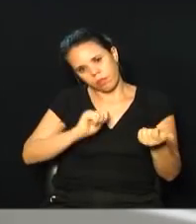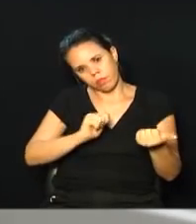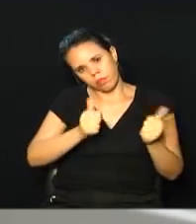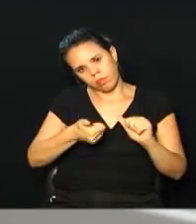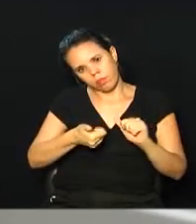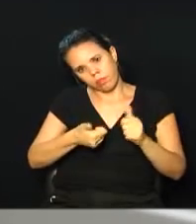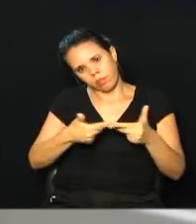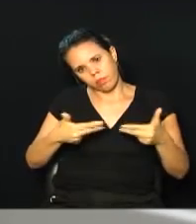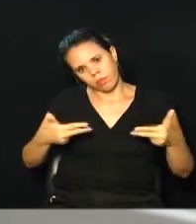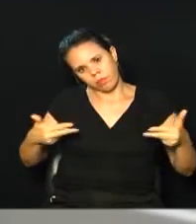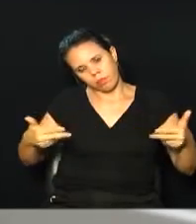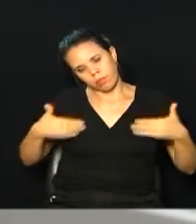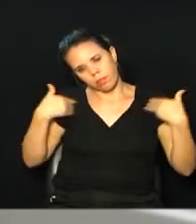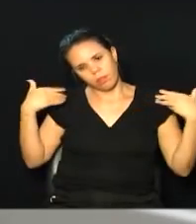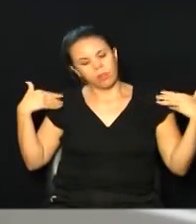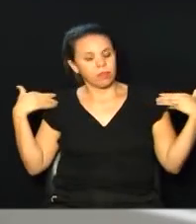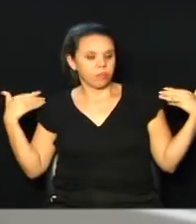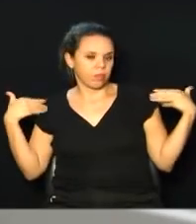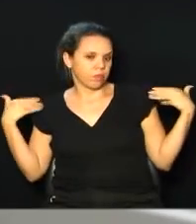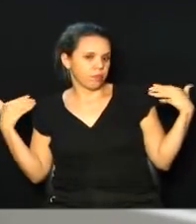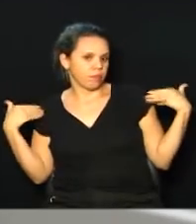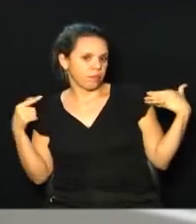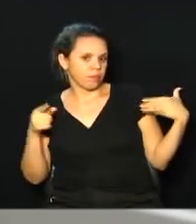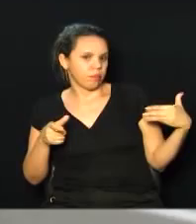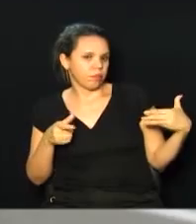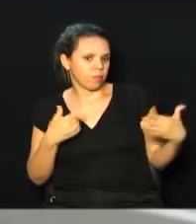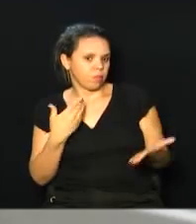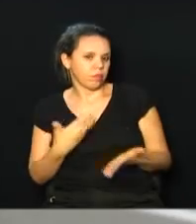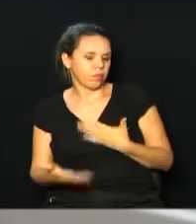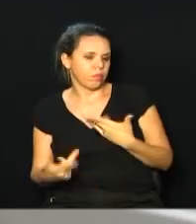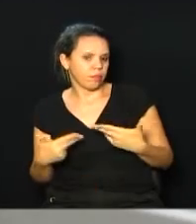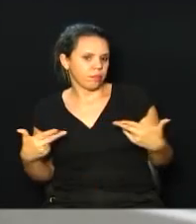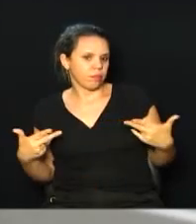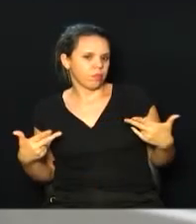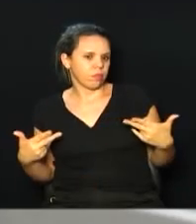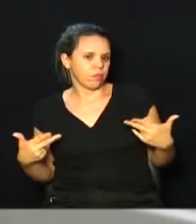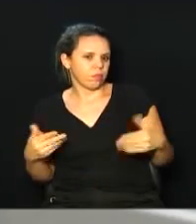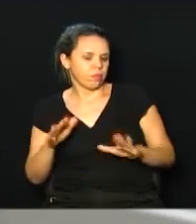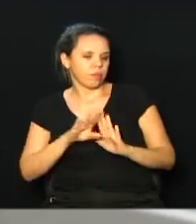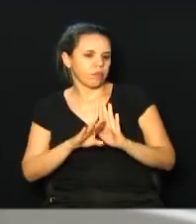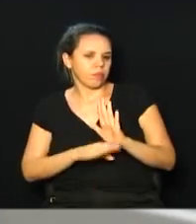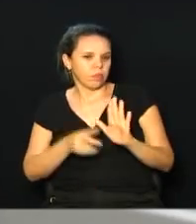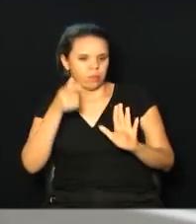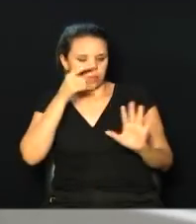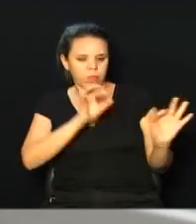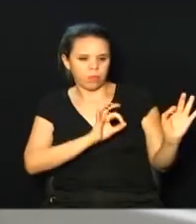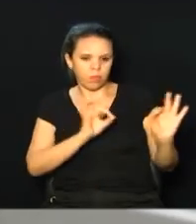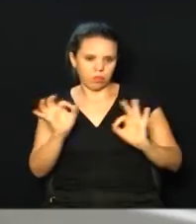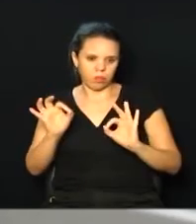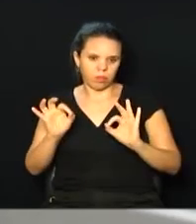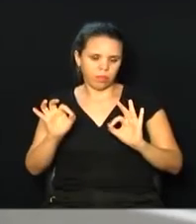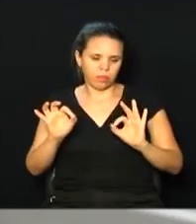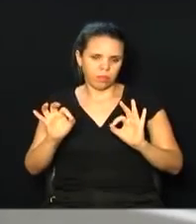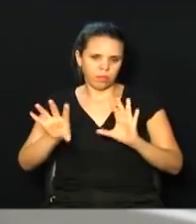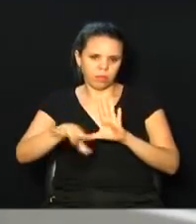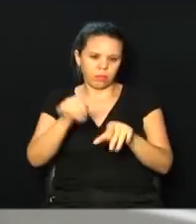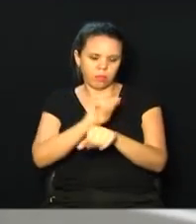esporte, entretenimento. E se você perdeu algum dos nossos programas e quer acompanhar, entre no